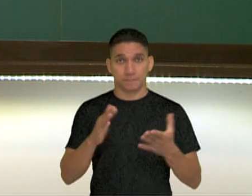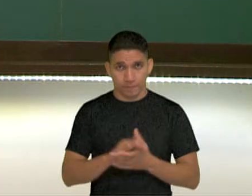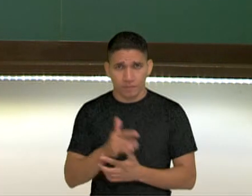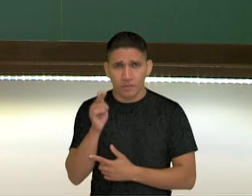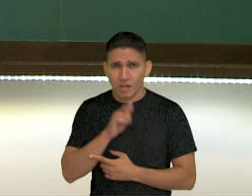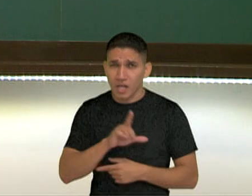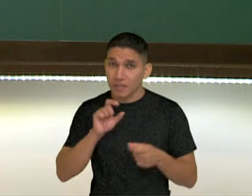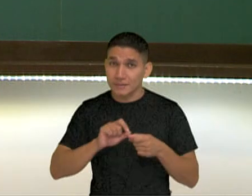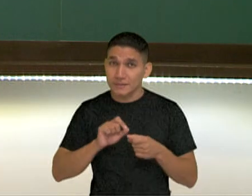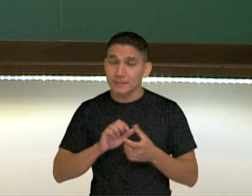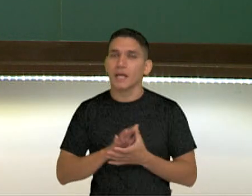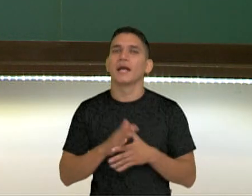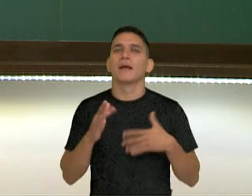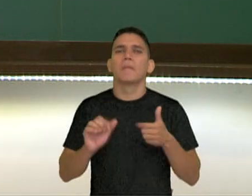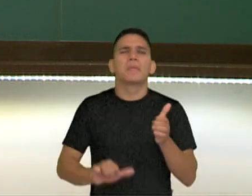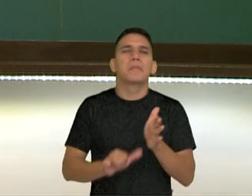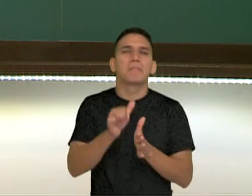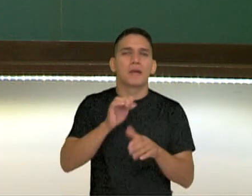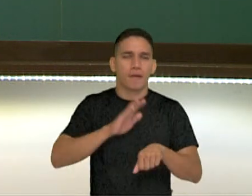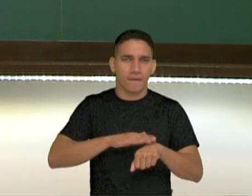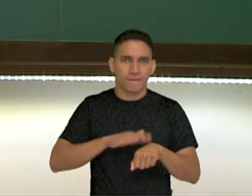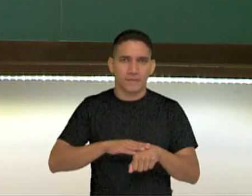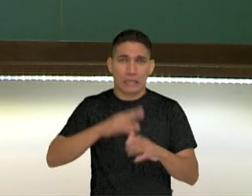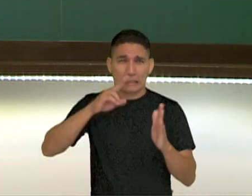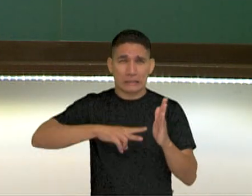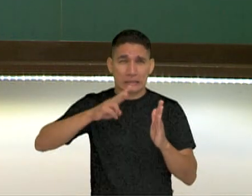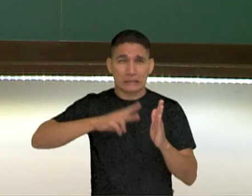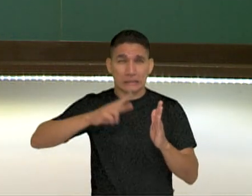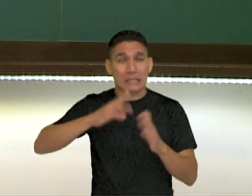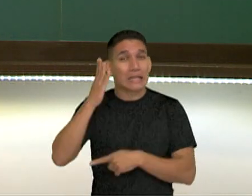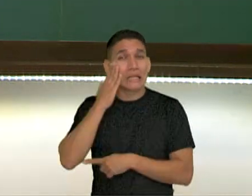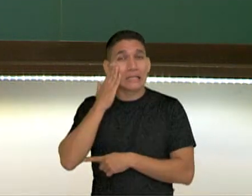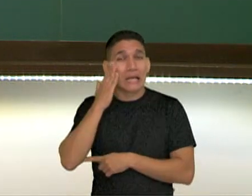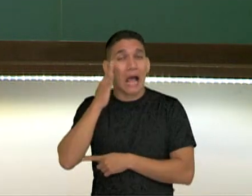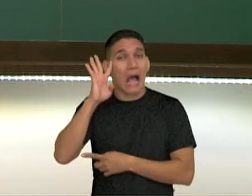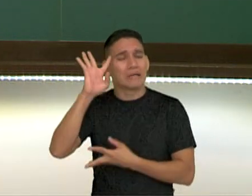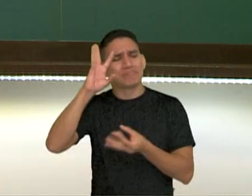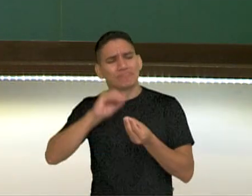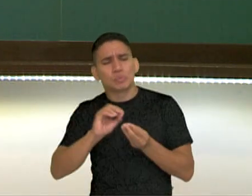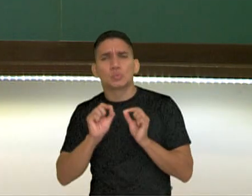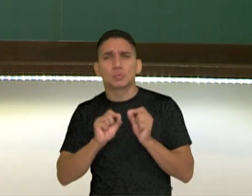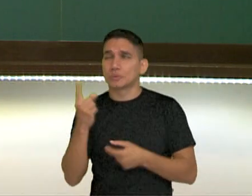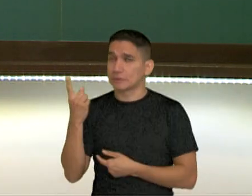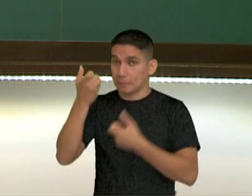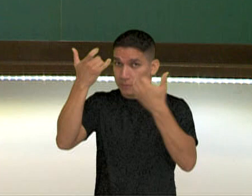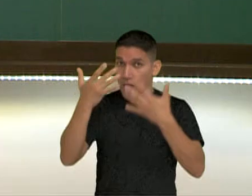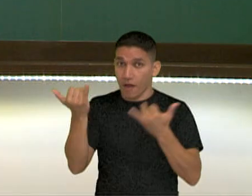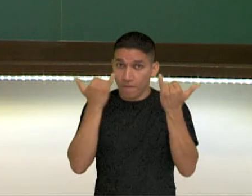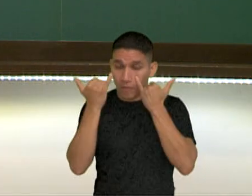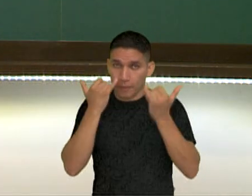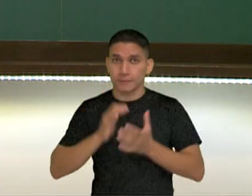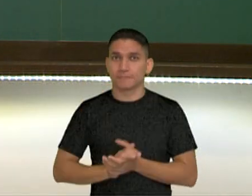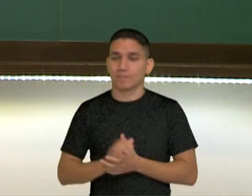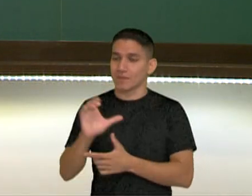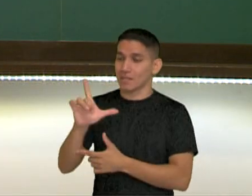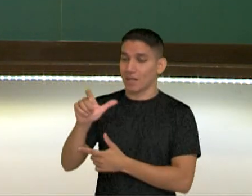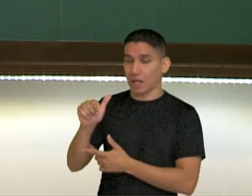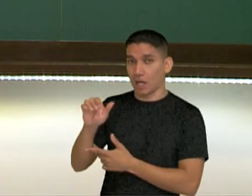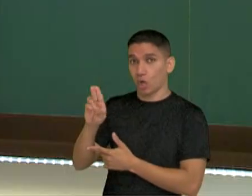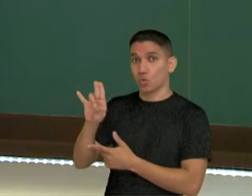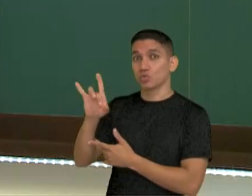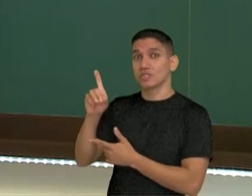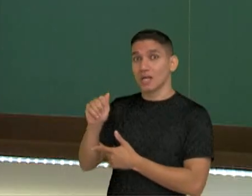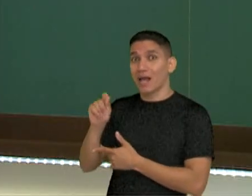aí, conseguiu fazer? Então, primeira coisa, gente, ler o enunciado e interpretar. Olha só o que está dizendo para você. Que Cláudia é